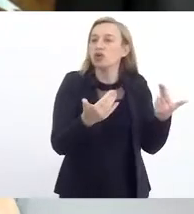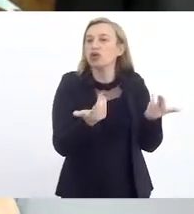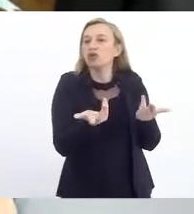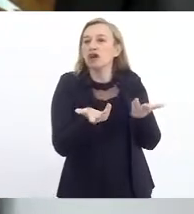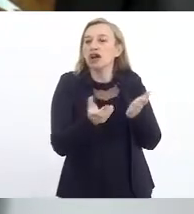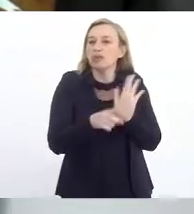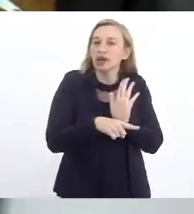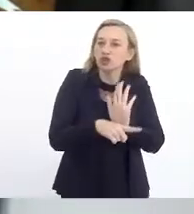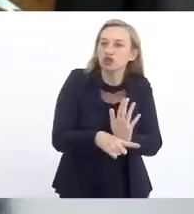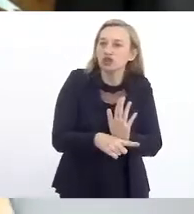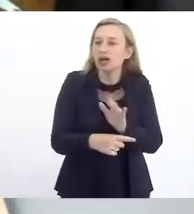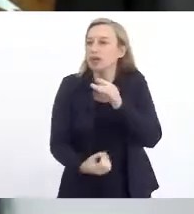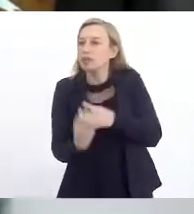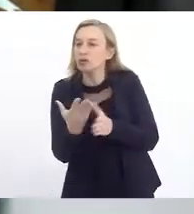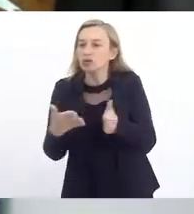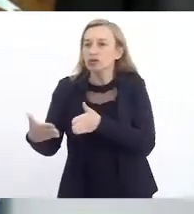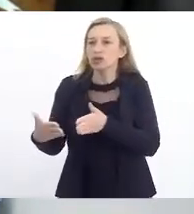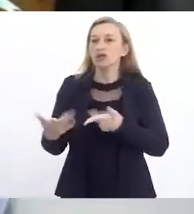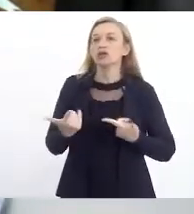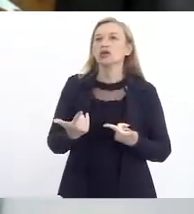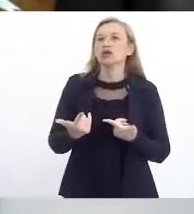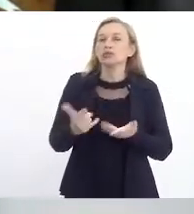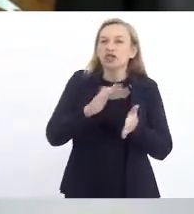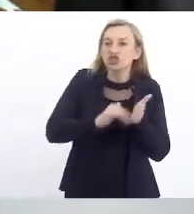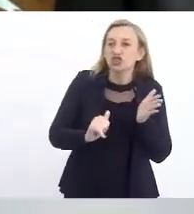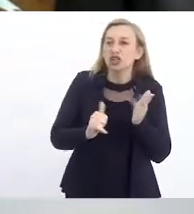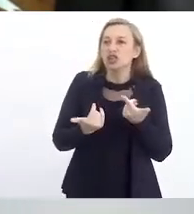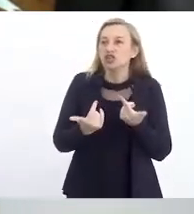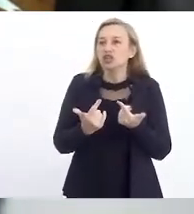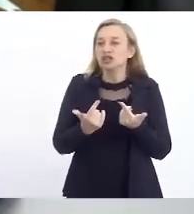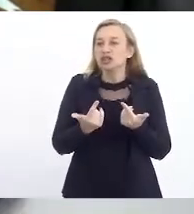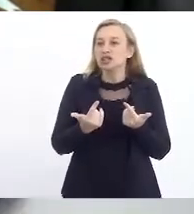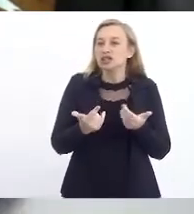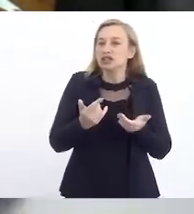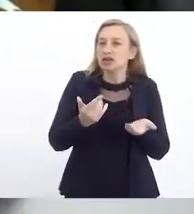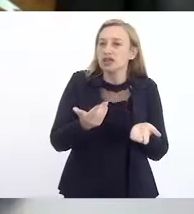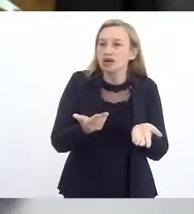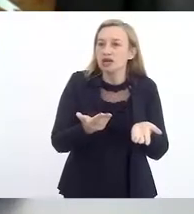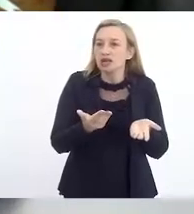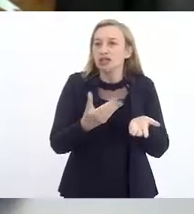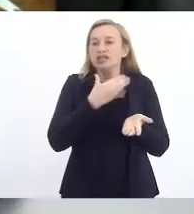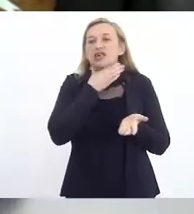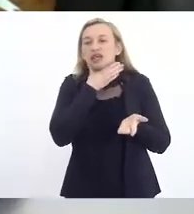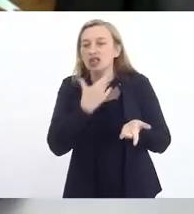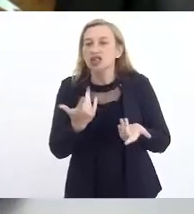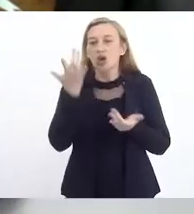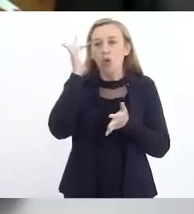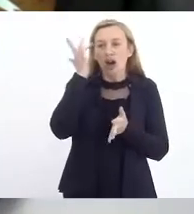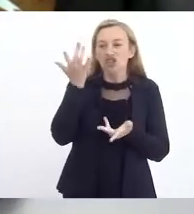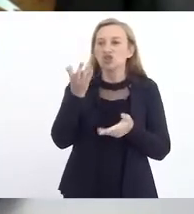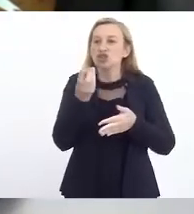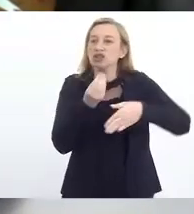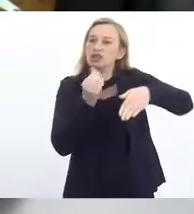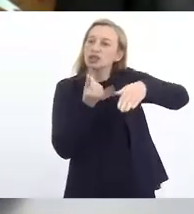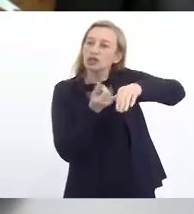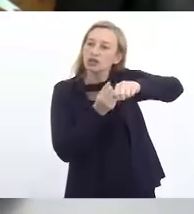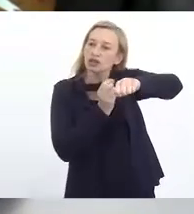produtiva, é para tirar a gente desse longo ciclo vicioso. Eu acho que que o fundo ele não